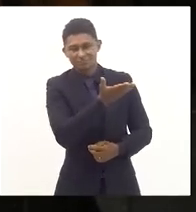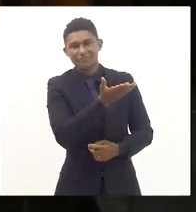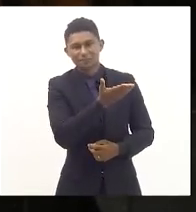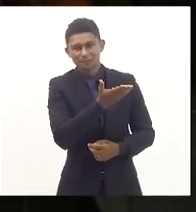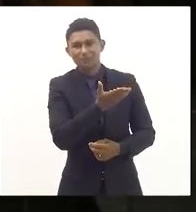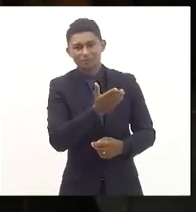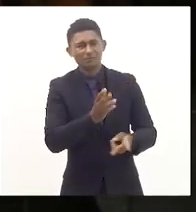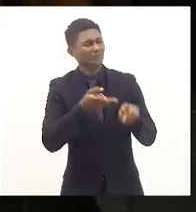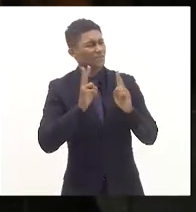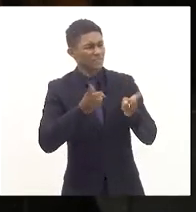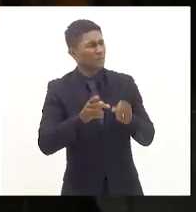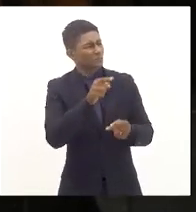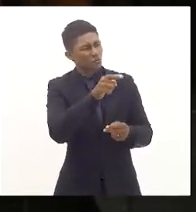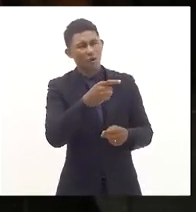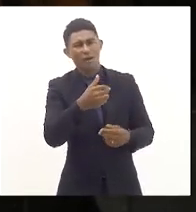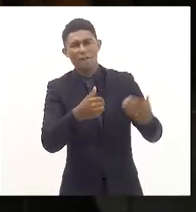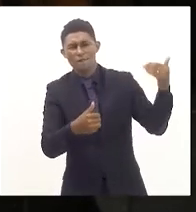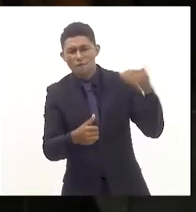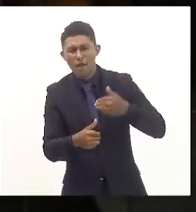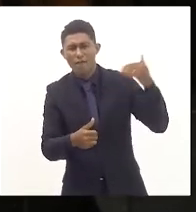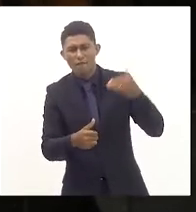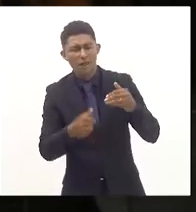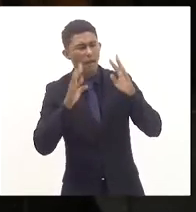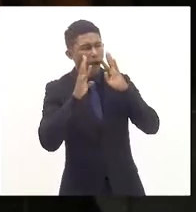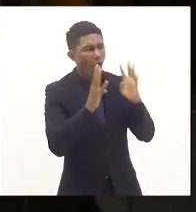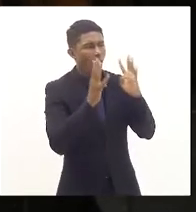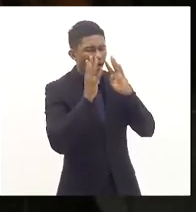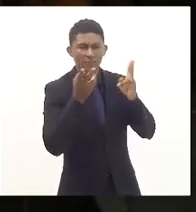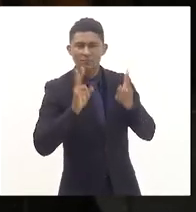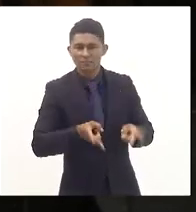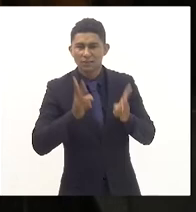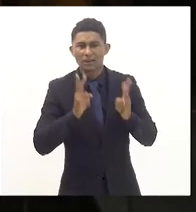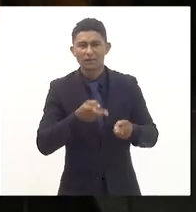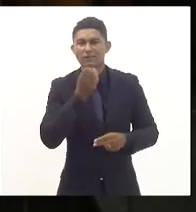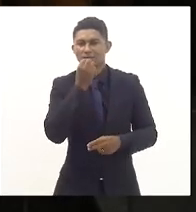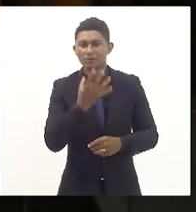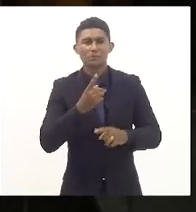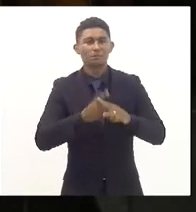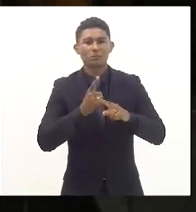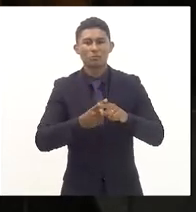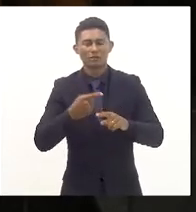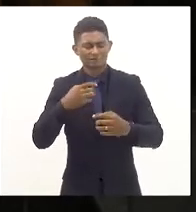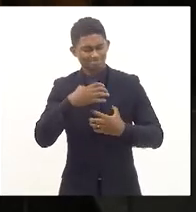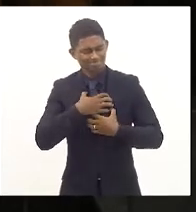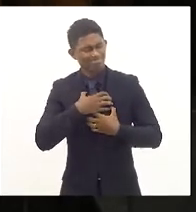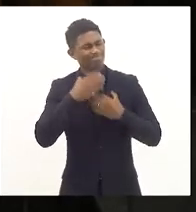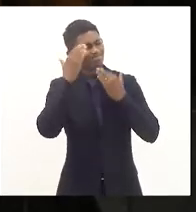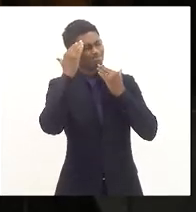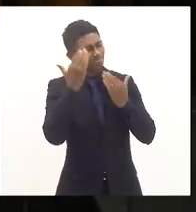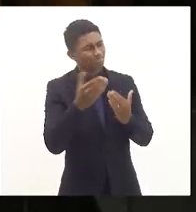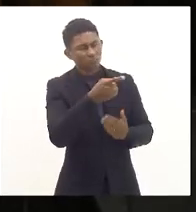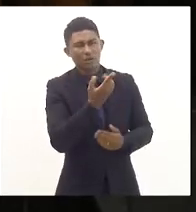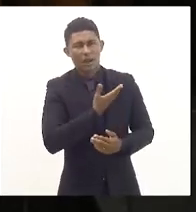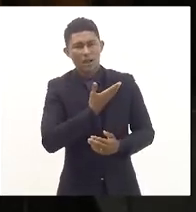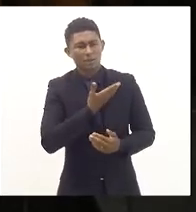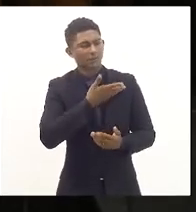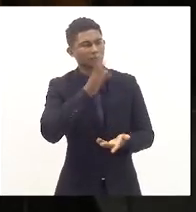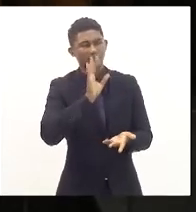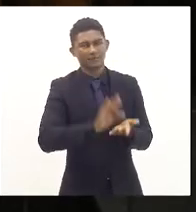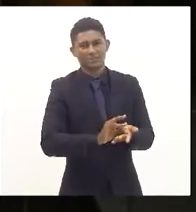que frequenta a central de enquete eu tento atender o senhor da melhor forma possível porque eu a impressora um amigo